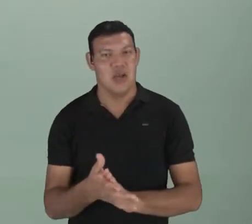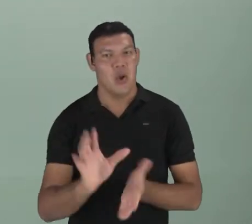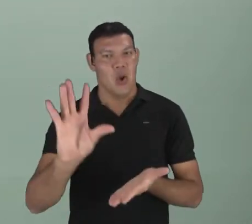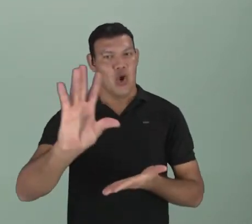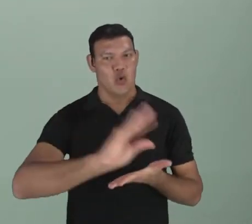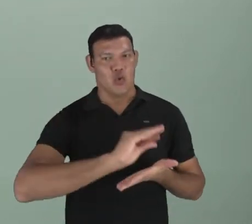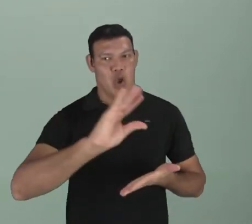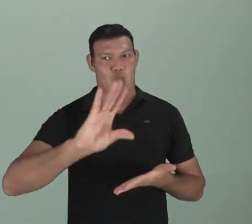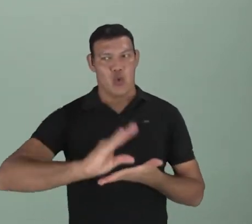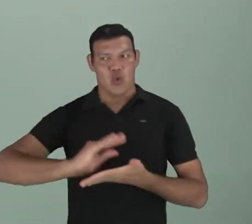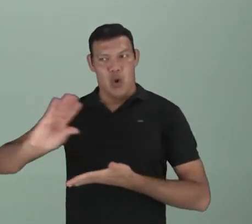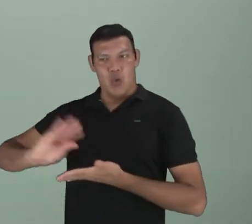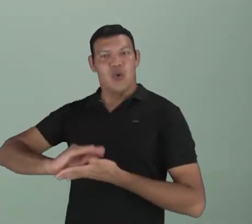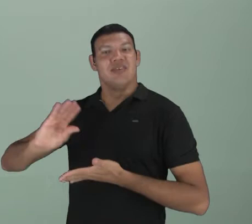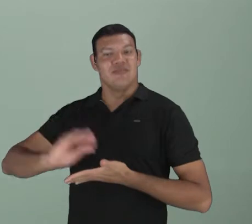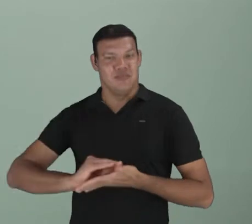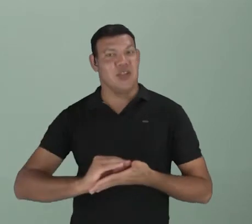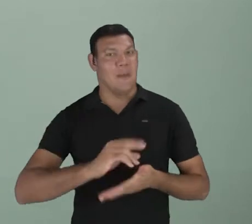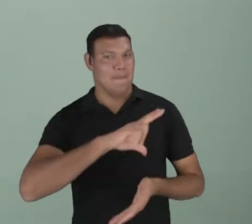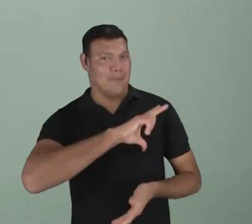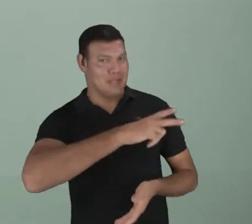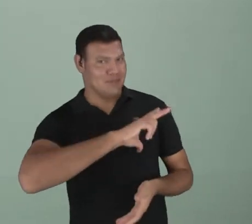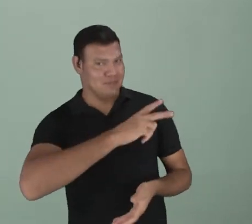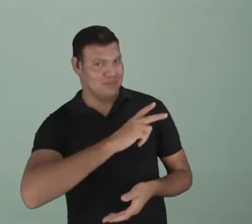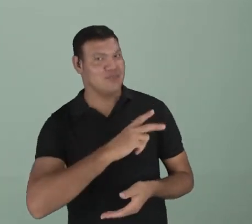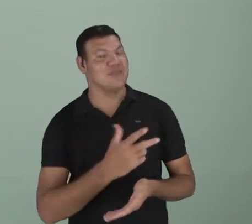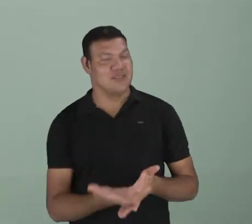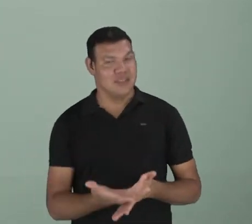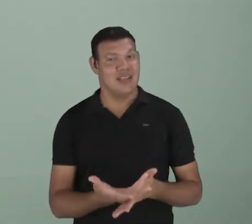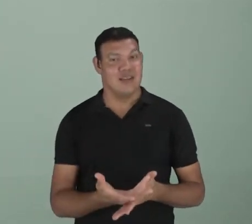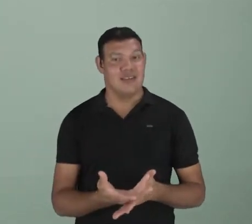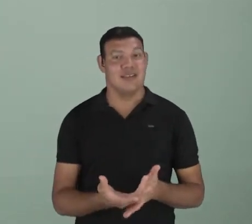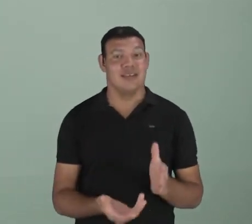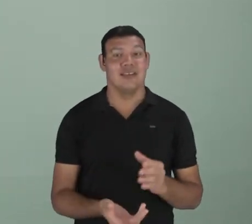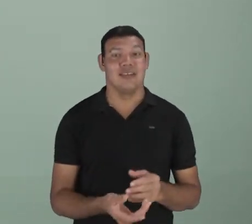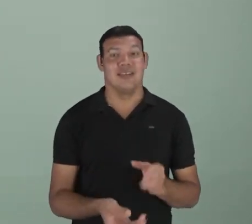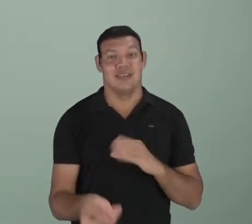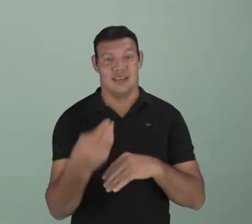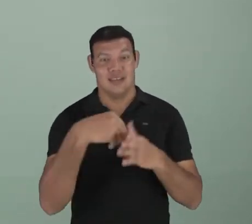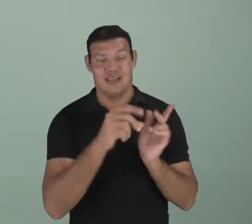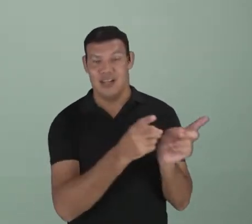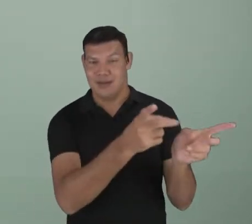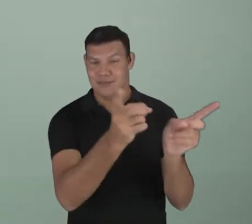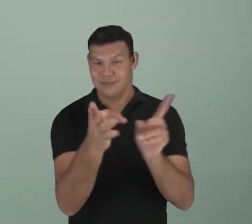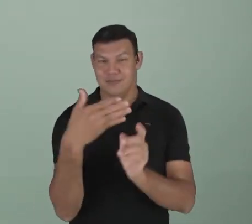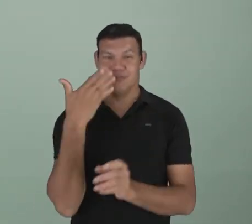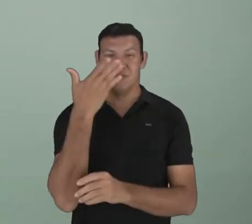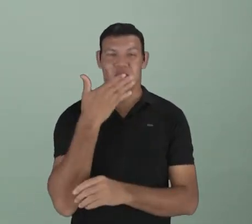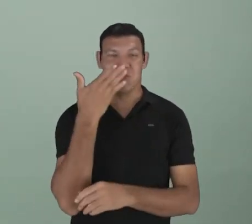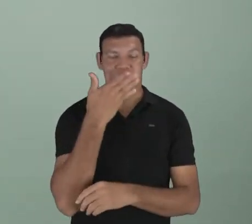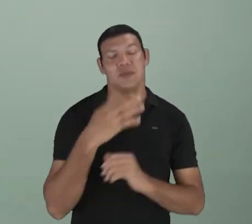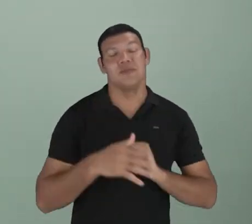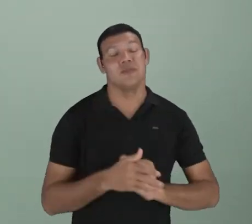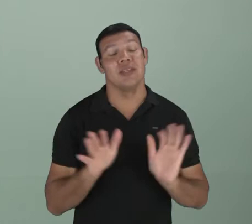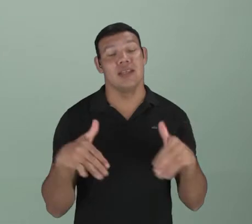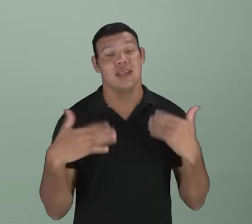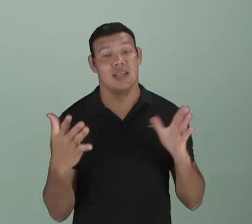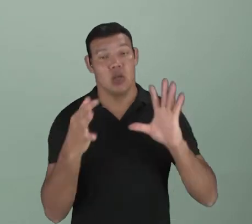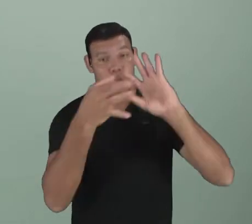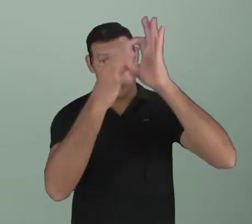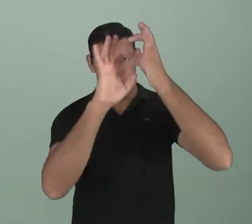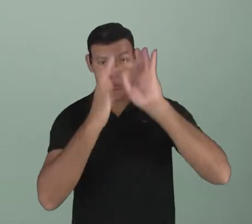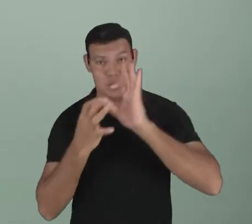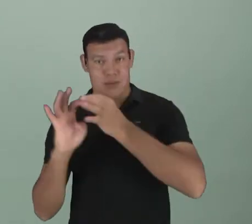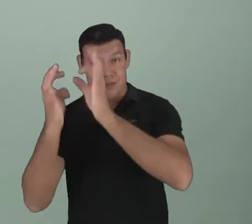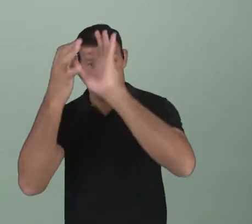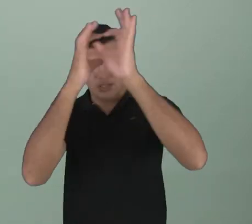muitos lucros, né, para Portugal entrar nesse comércio, tá, pessoal? E aí também, nesse ciclo,